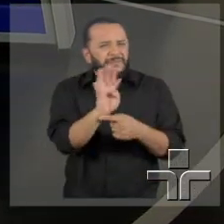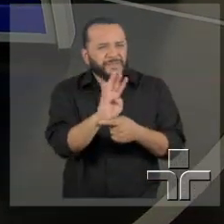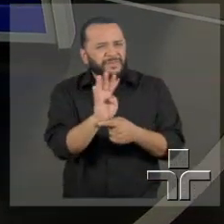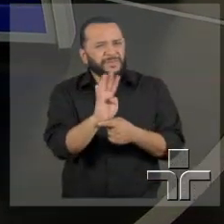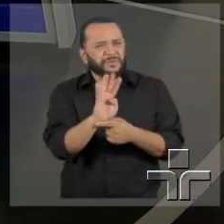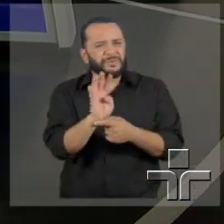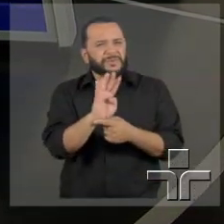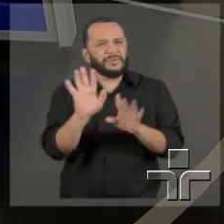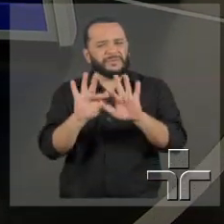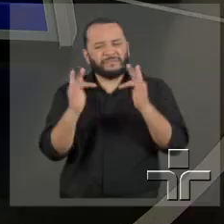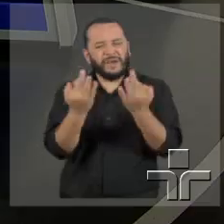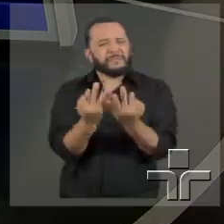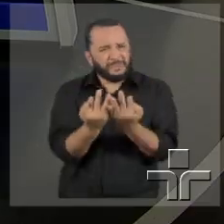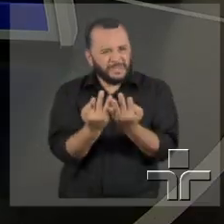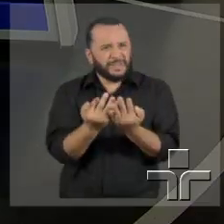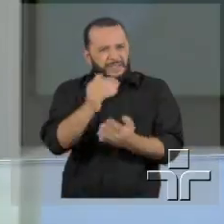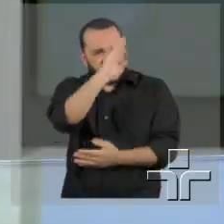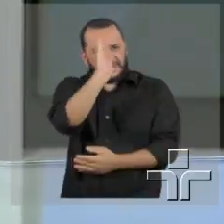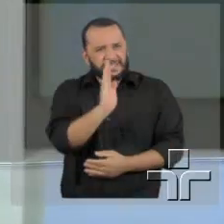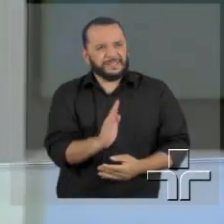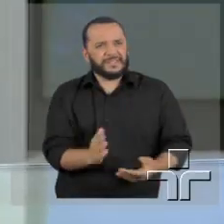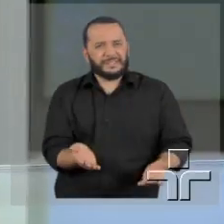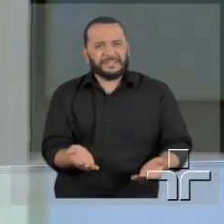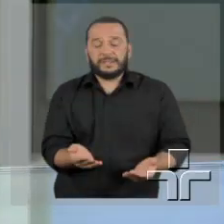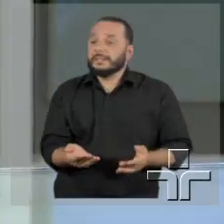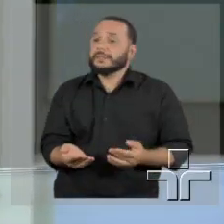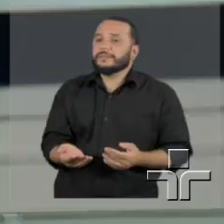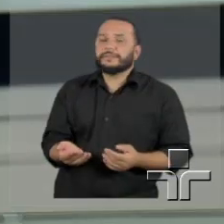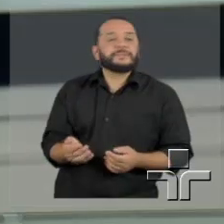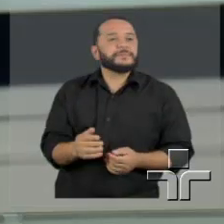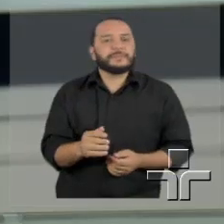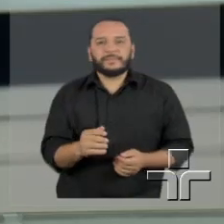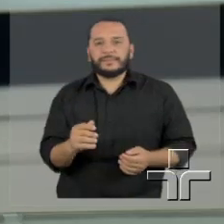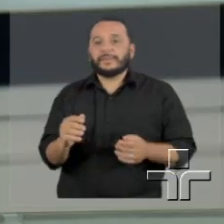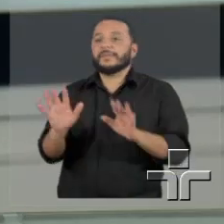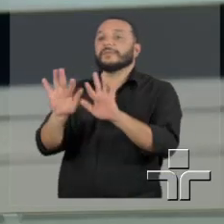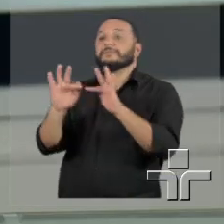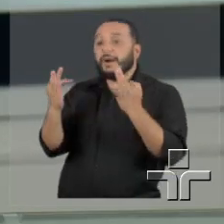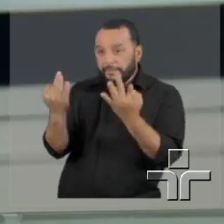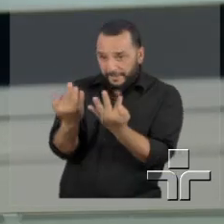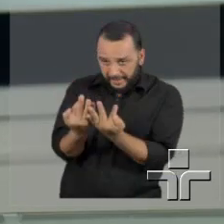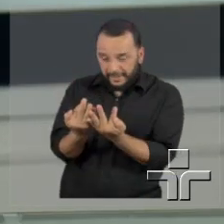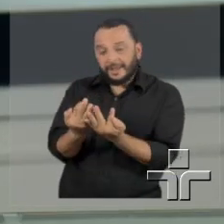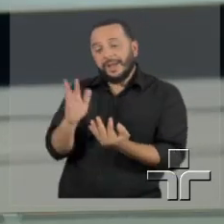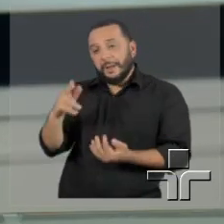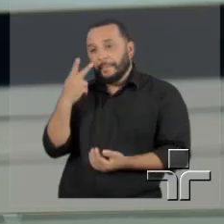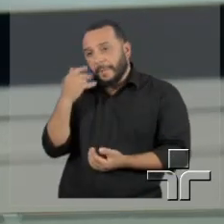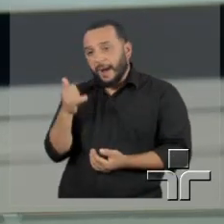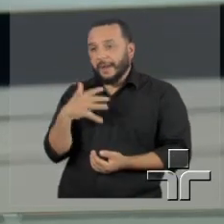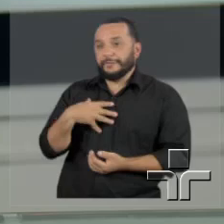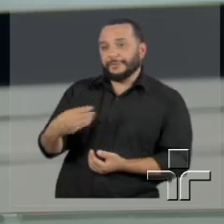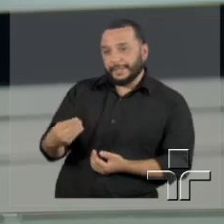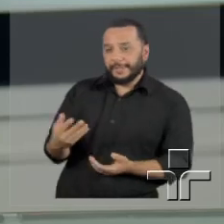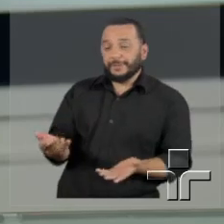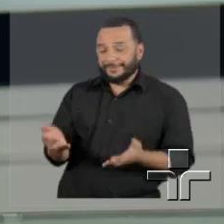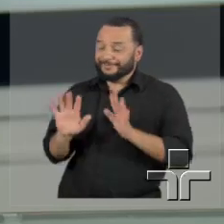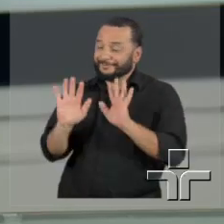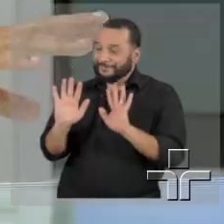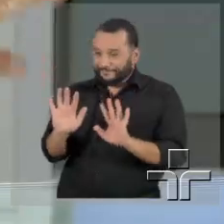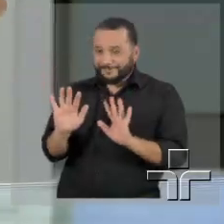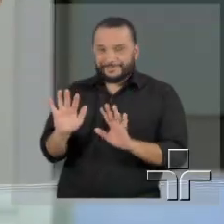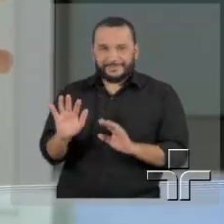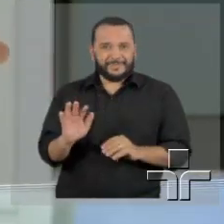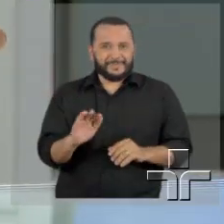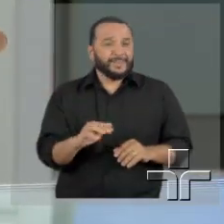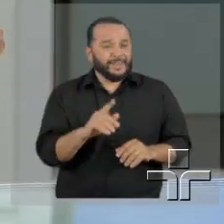ou é um substantivo, professor? A família mononuclear, com pai e filho, a grande questão, eu acho... É um